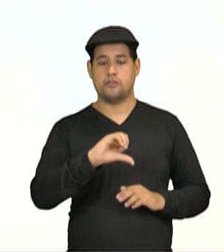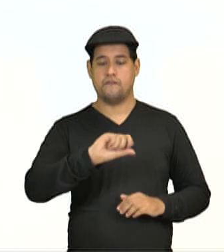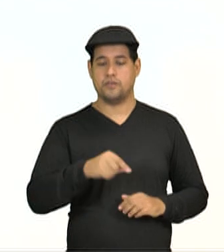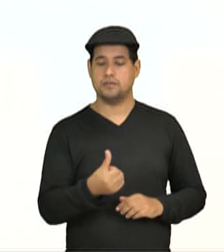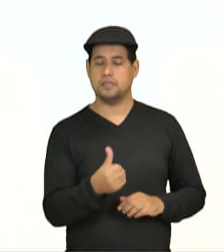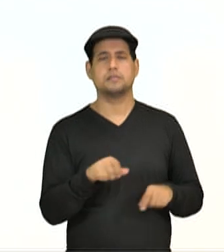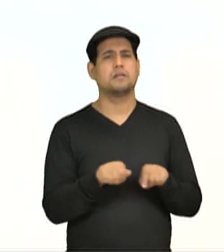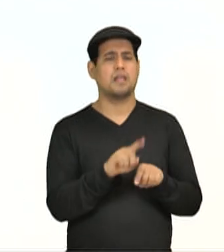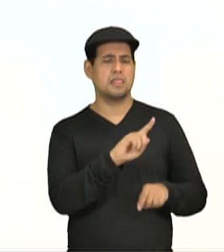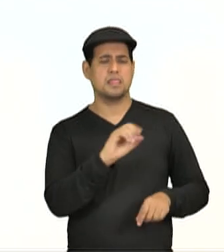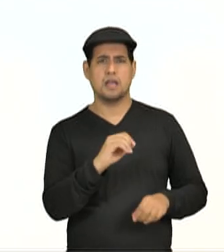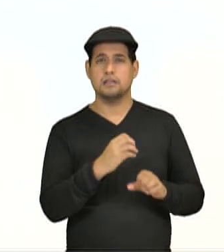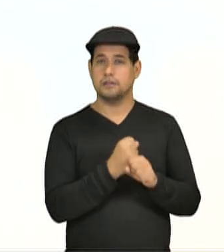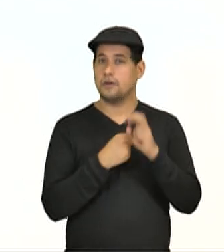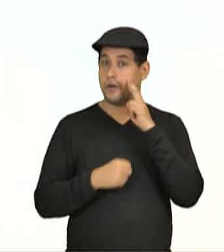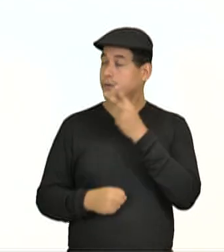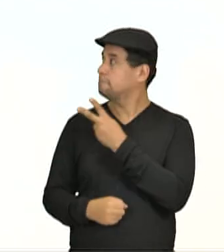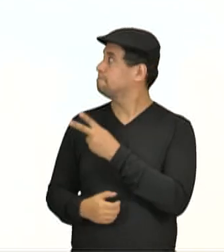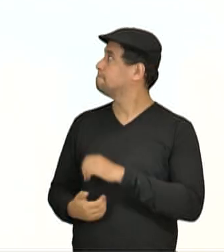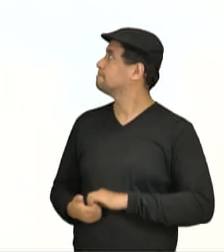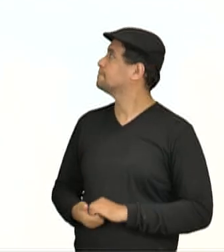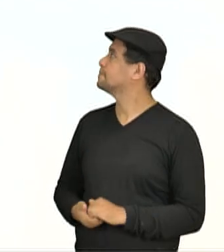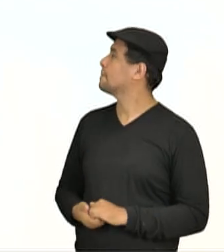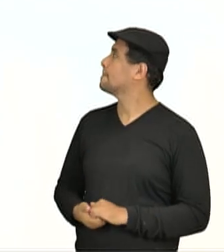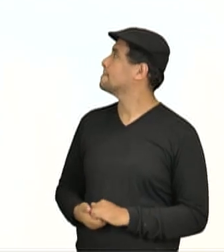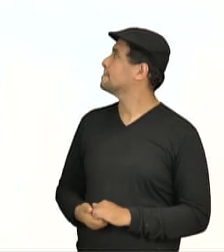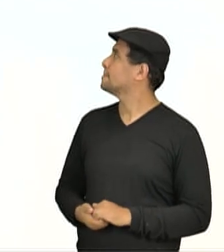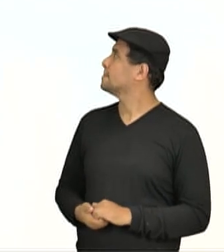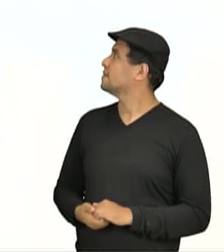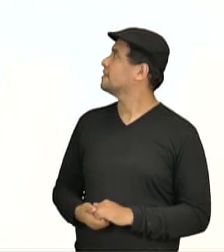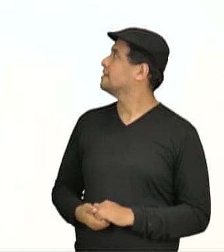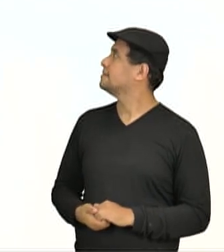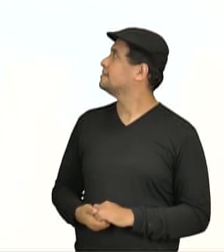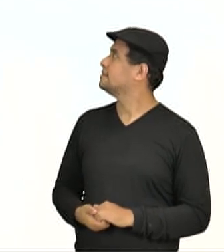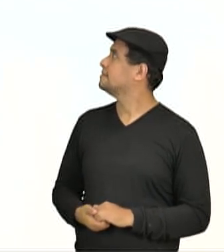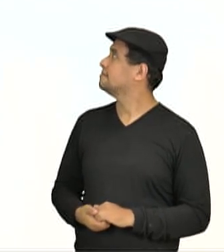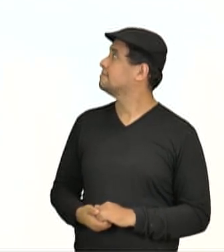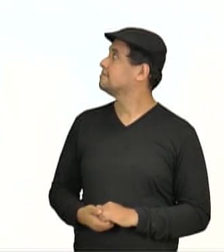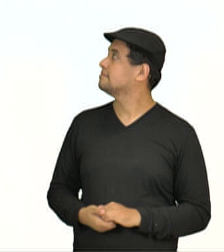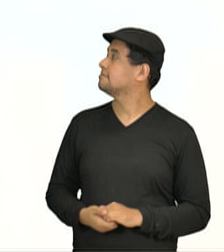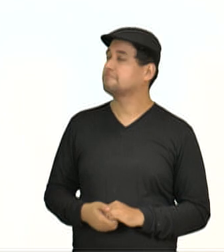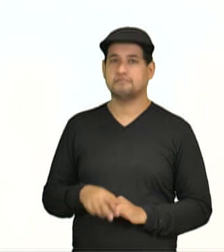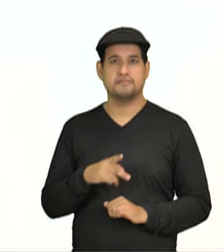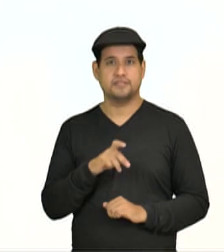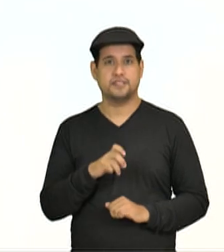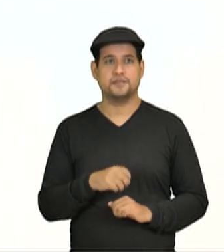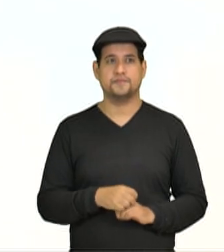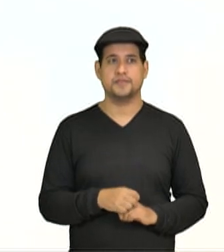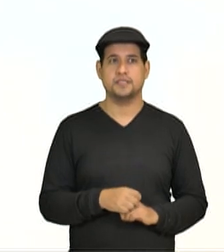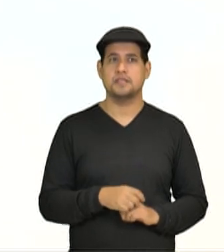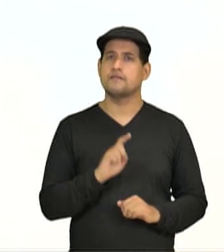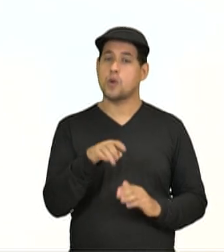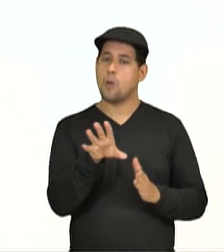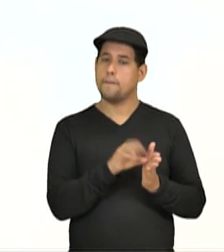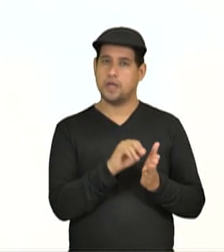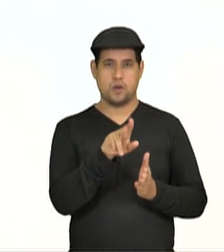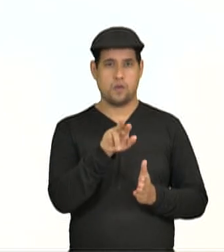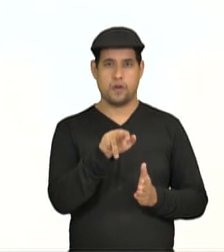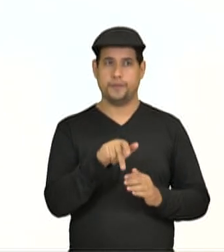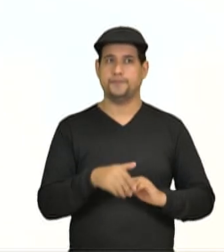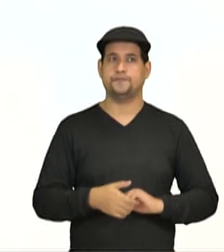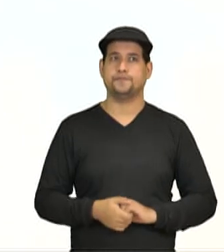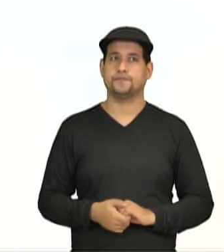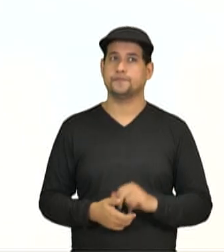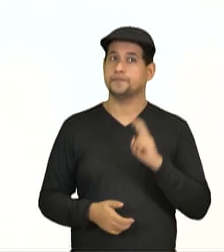Esse 10 está somando, passa subtraindo. Então, 9,6 menos 10, menos 0,4. O resto você vai copiando igualzinho, tá